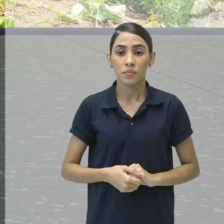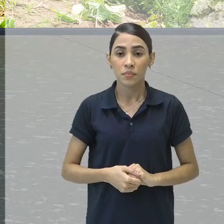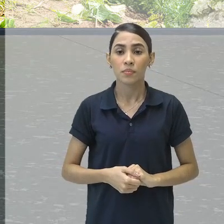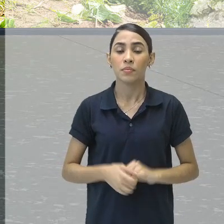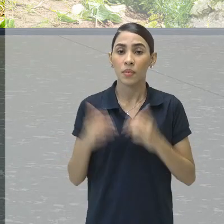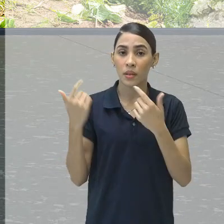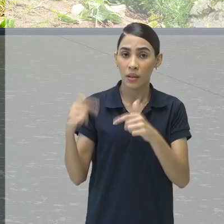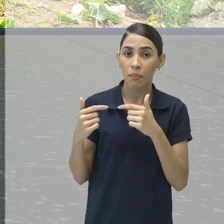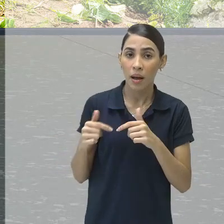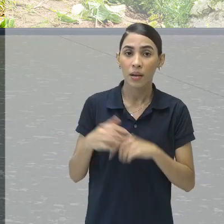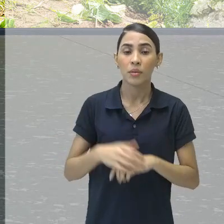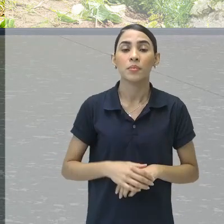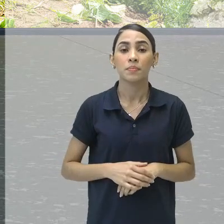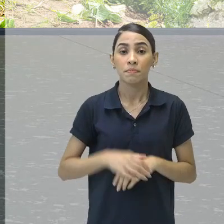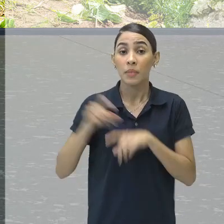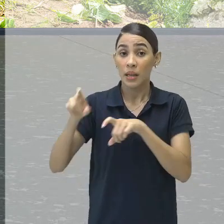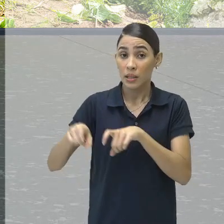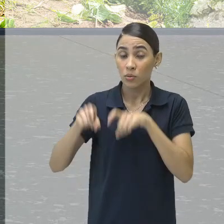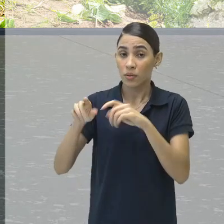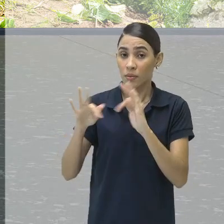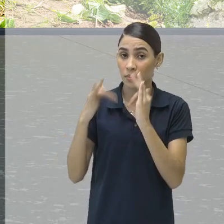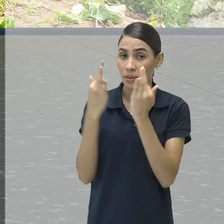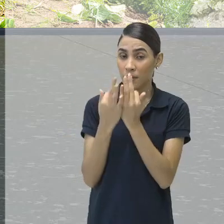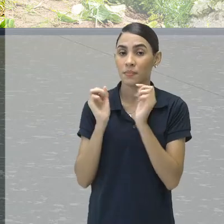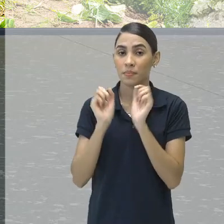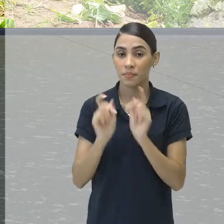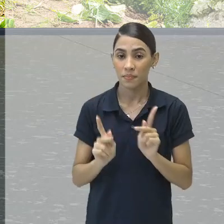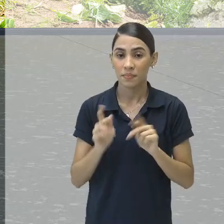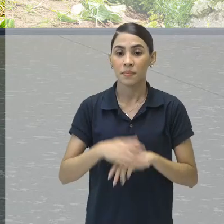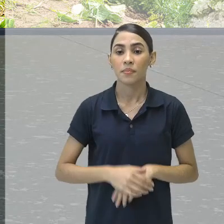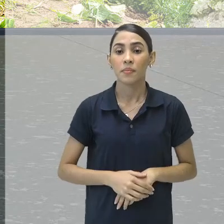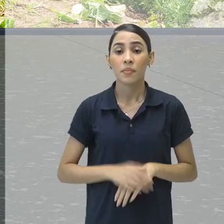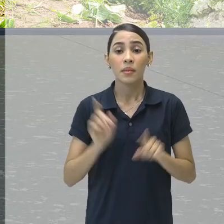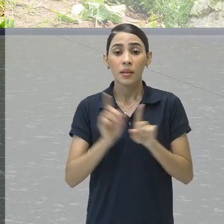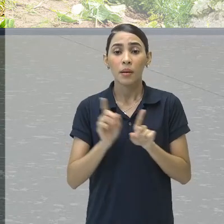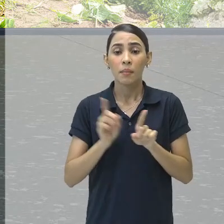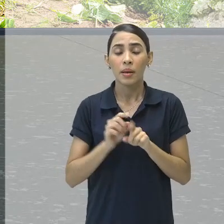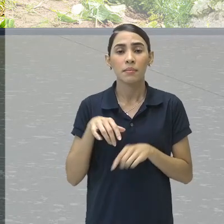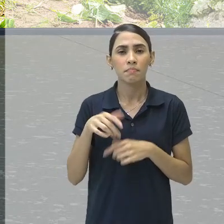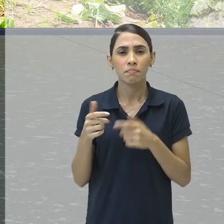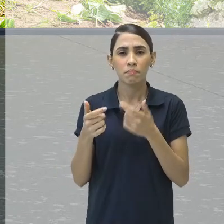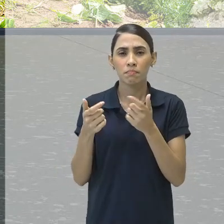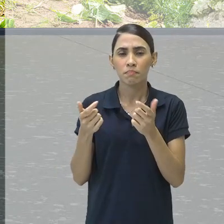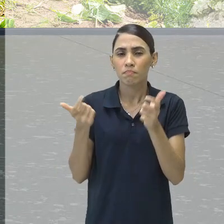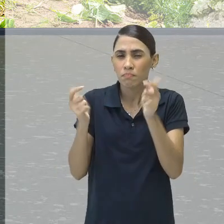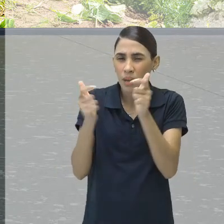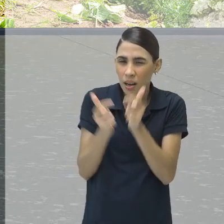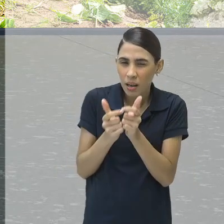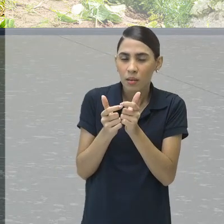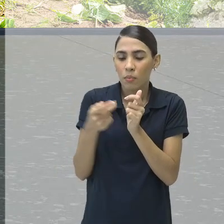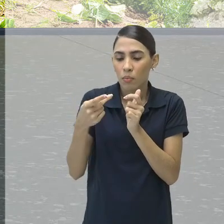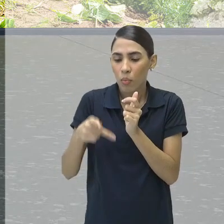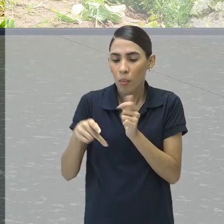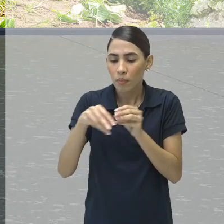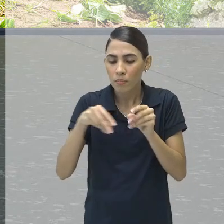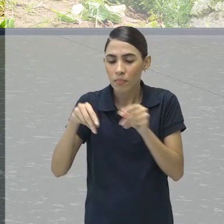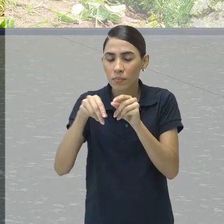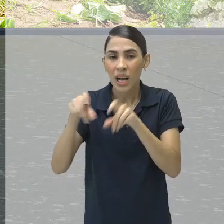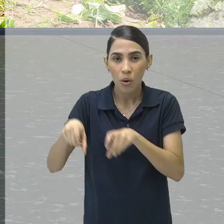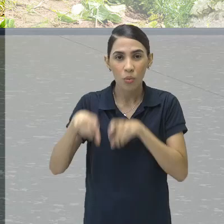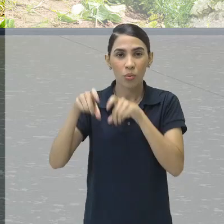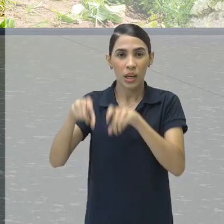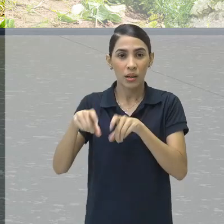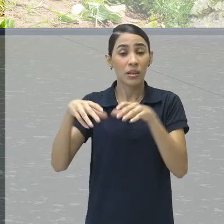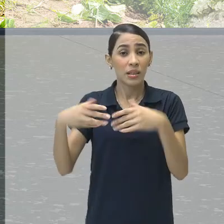desse trabalho realizado na agricultura familiar, certo? Ela é realizada em pequenas propriedades rurais, ou seja,